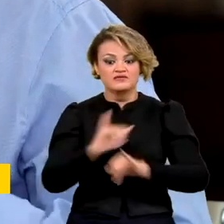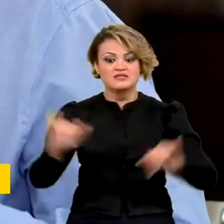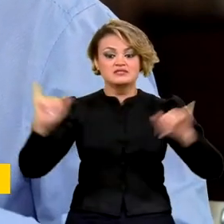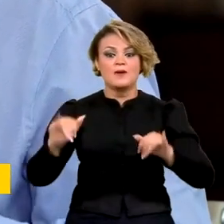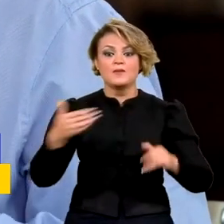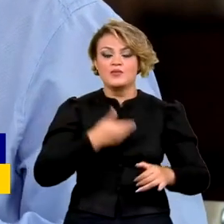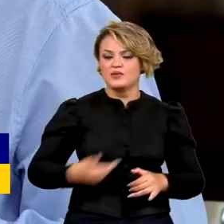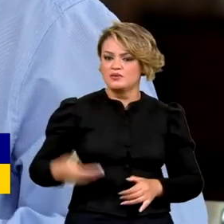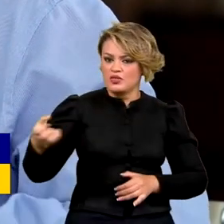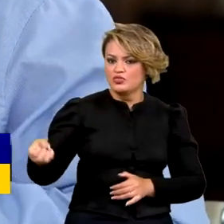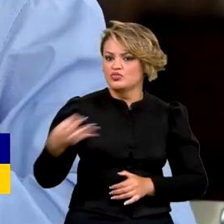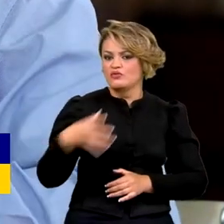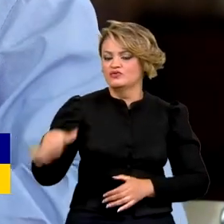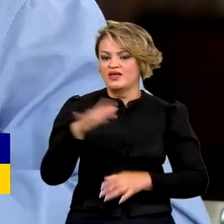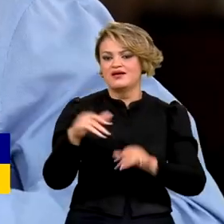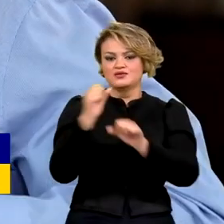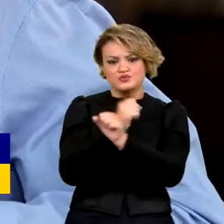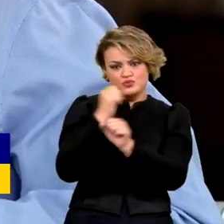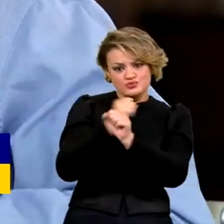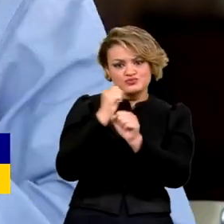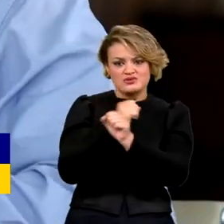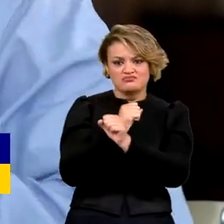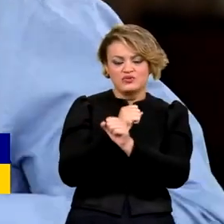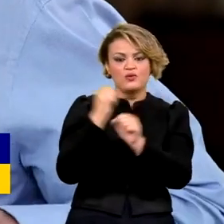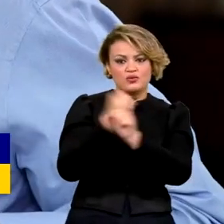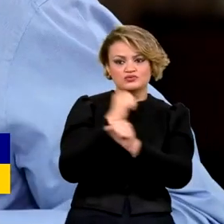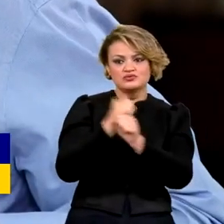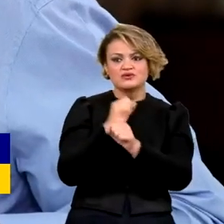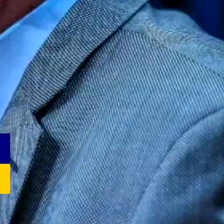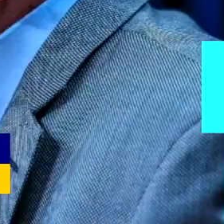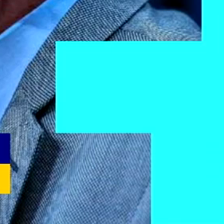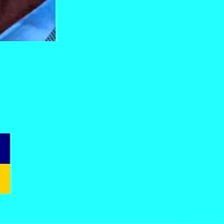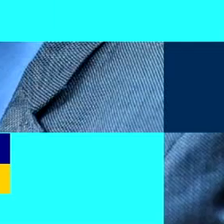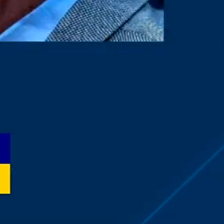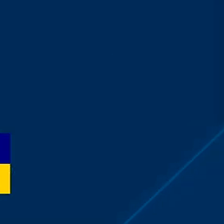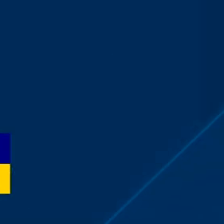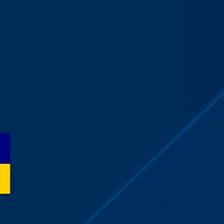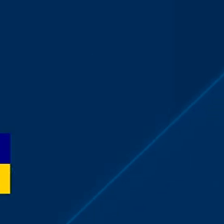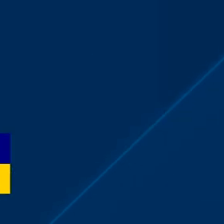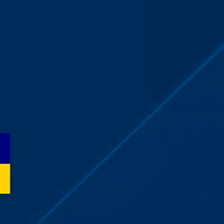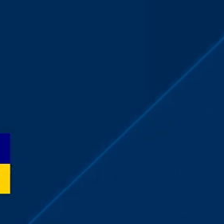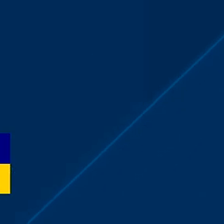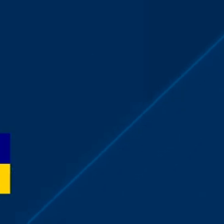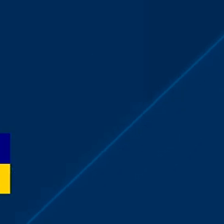para o desenvolvimento nacional com obra de infraestrutura em todas as áreas